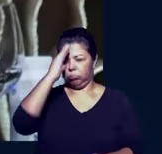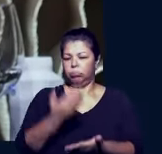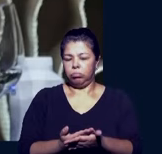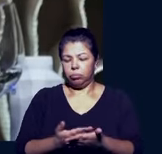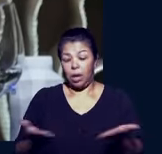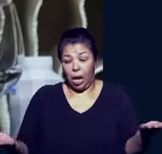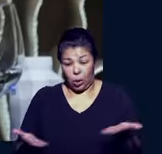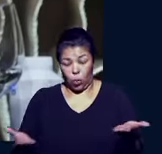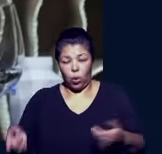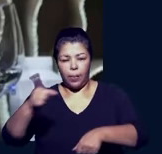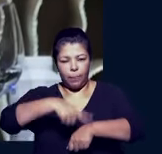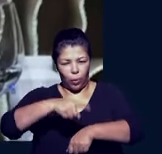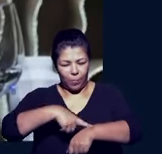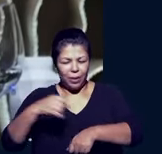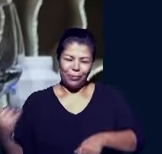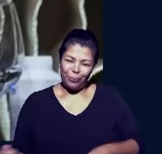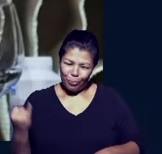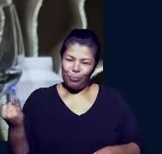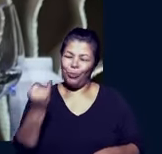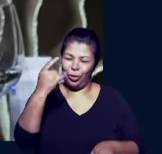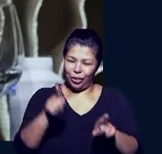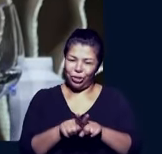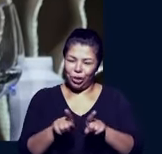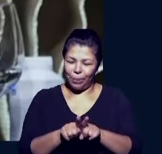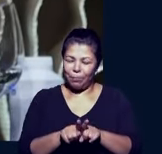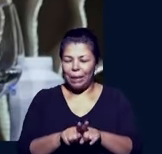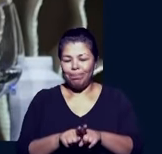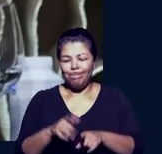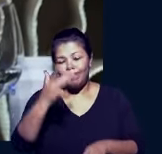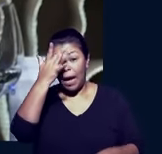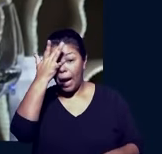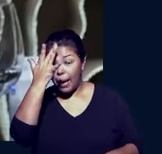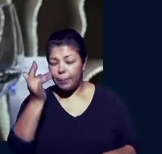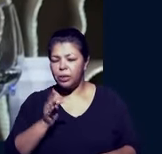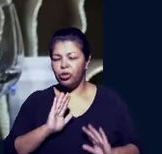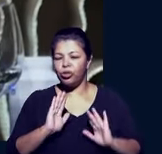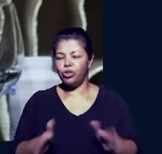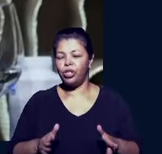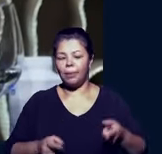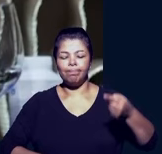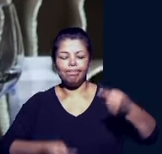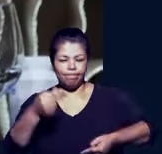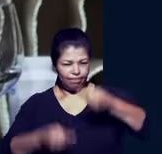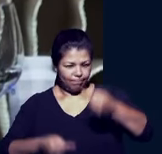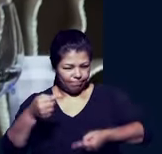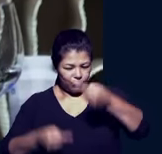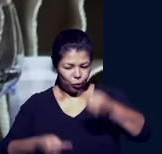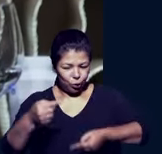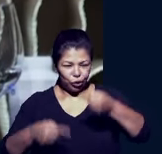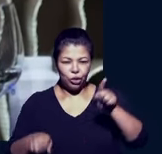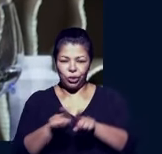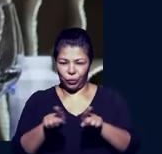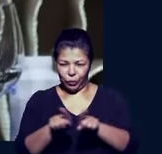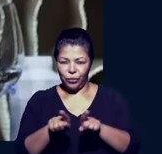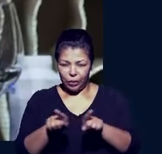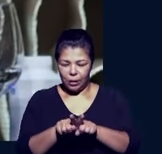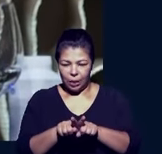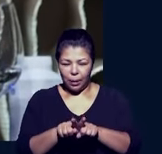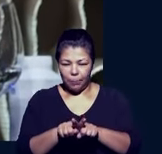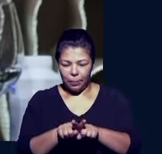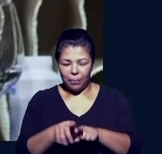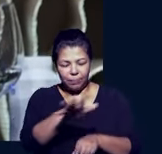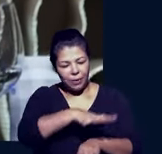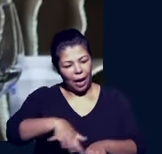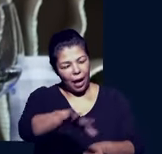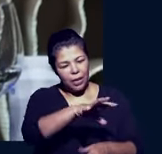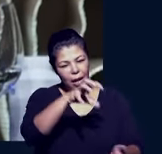previsão já Tornada pública é que amanhã esteja sendo discutida debatida na comissão de constituição e justiça do